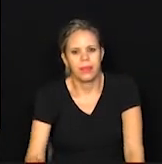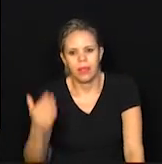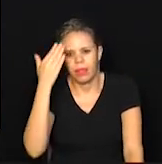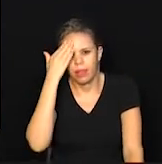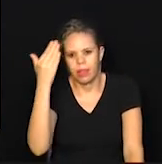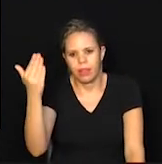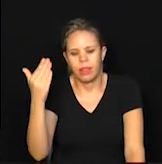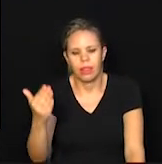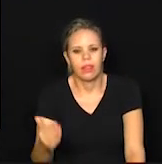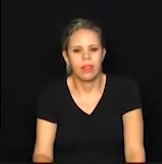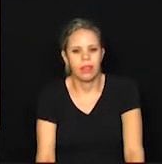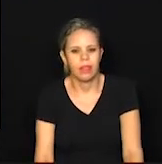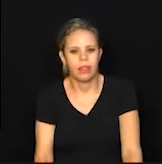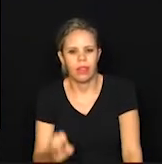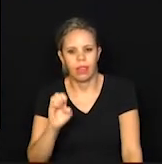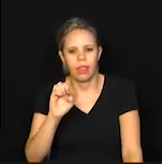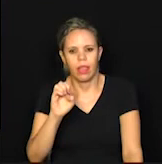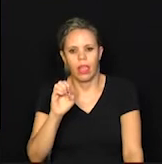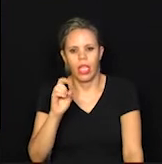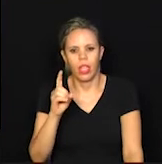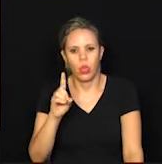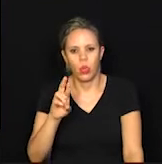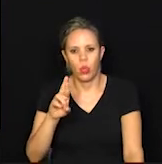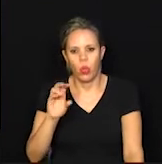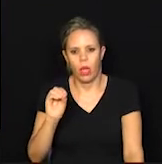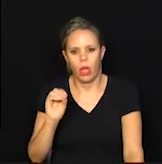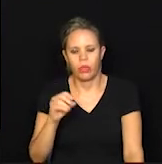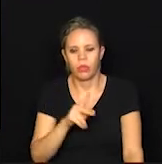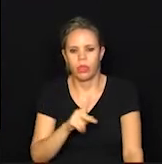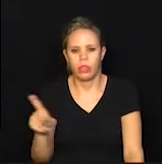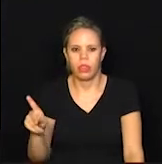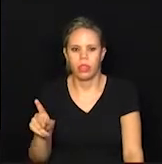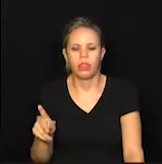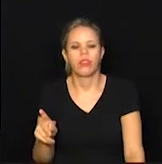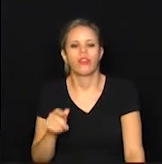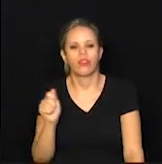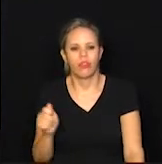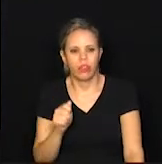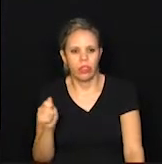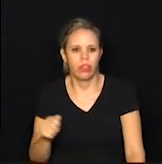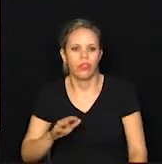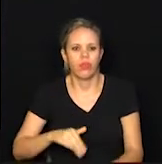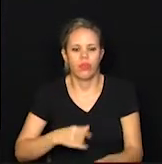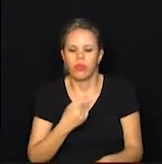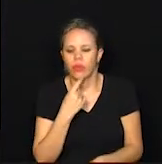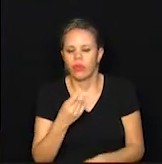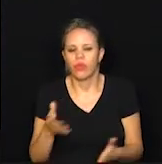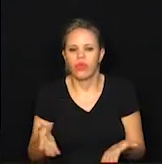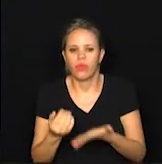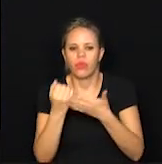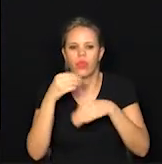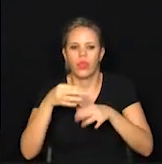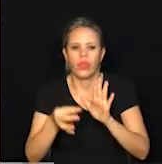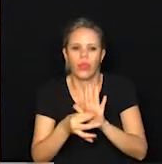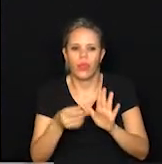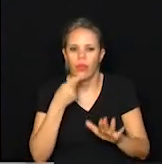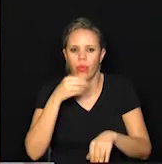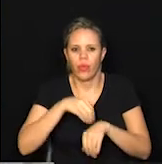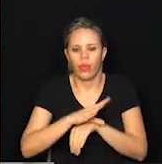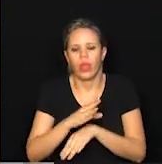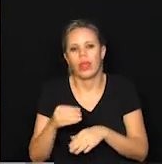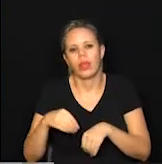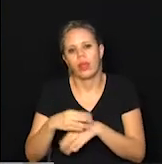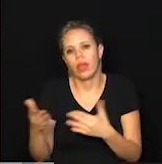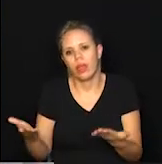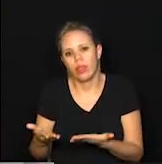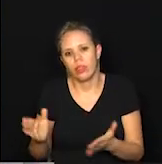Obrigado, Eduardo Antonelli, Eduardo de Moraes, presidente da PESEC, pela contribuição, pela fala. Então, vou passar